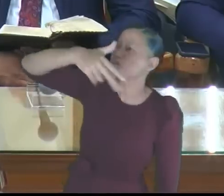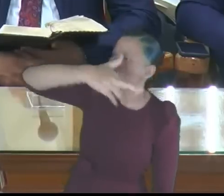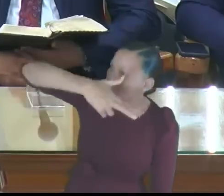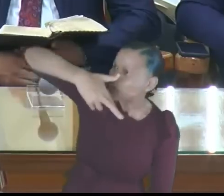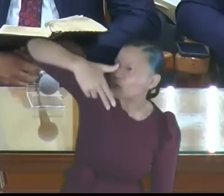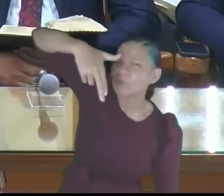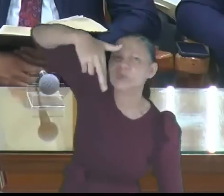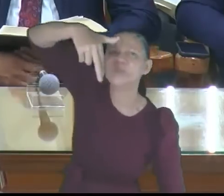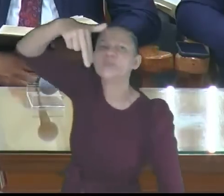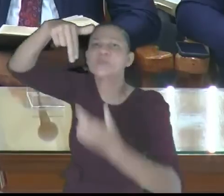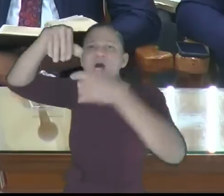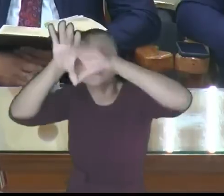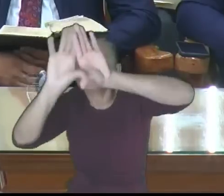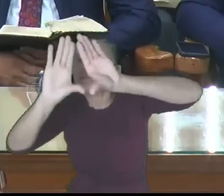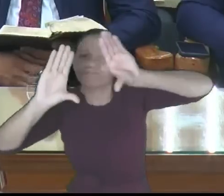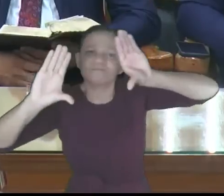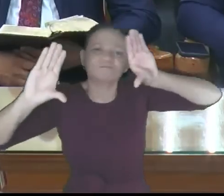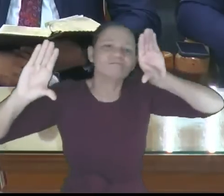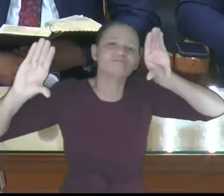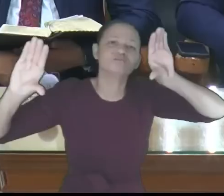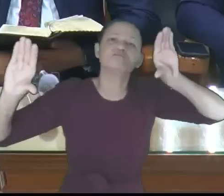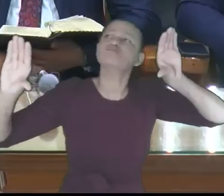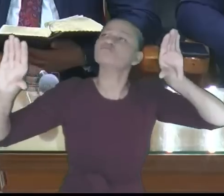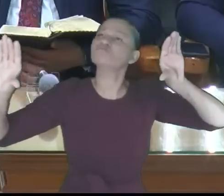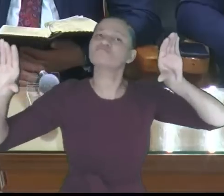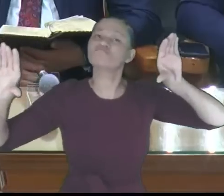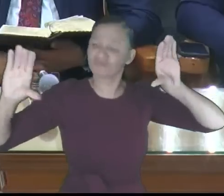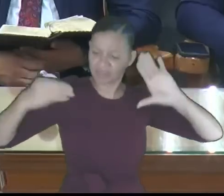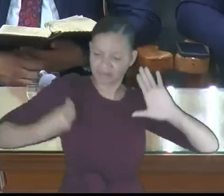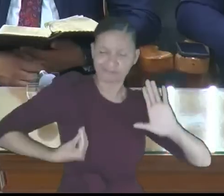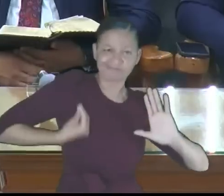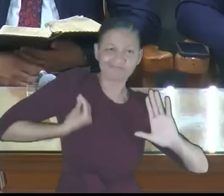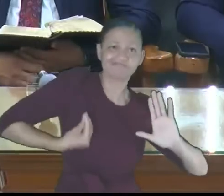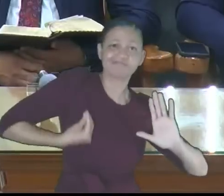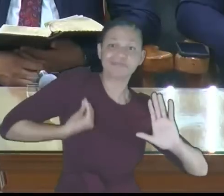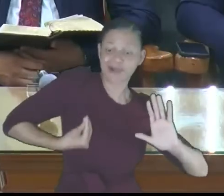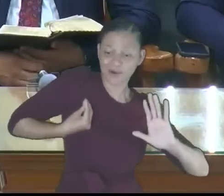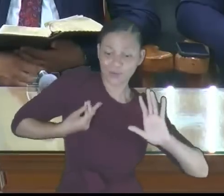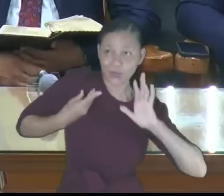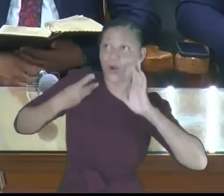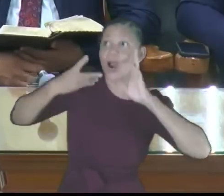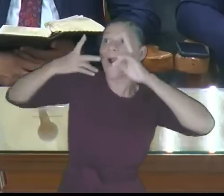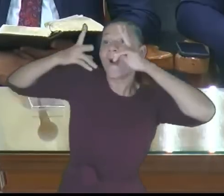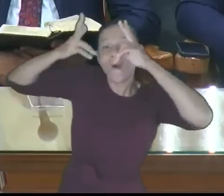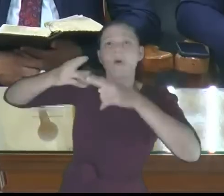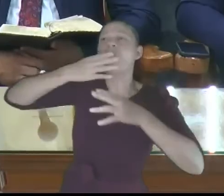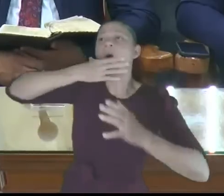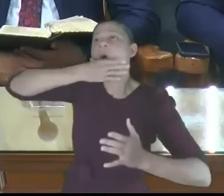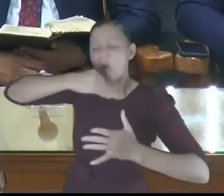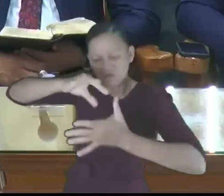subiu ao céu e está como homem